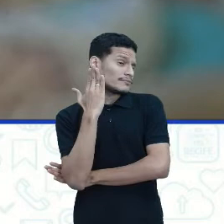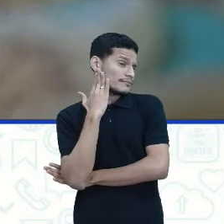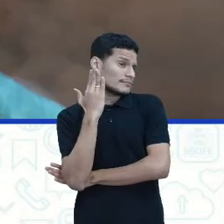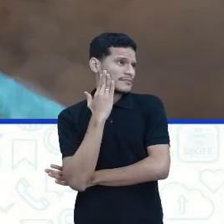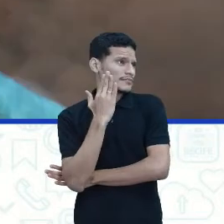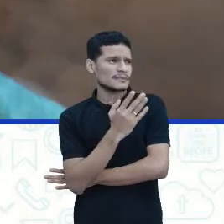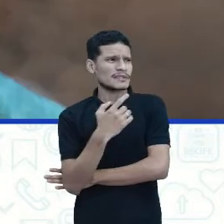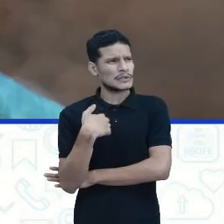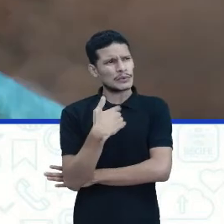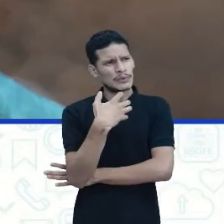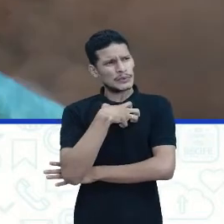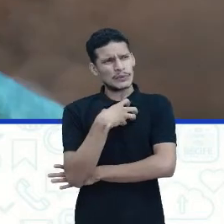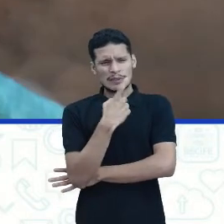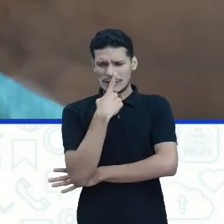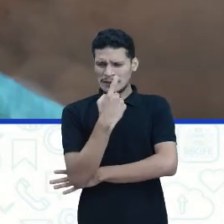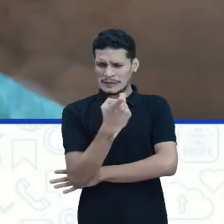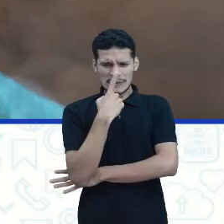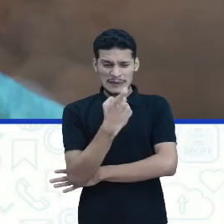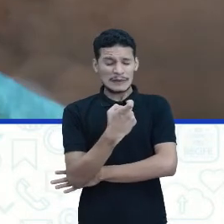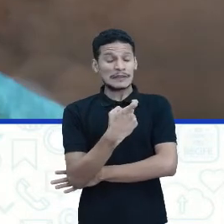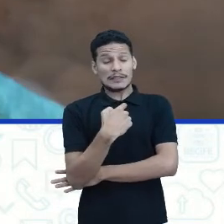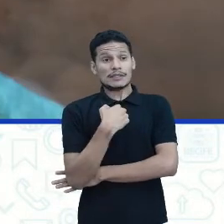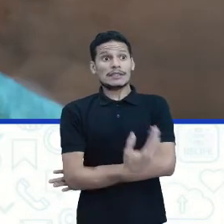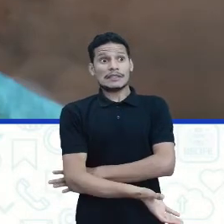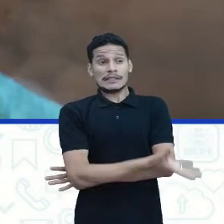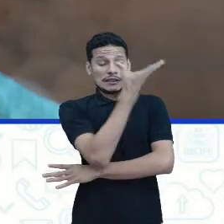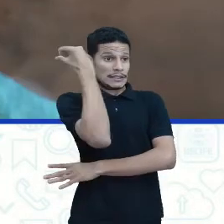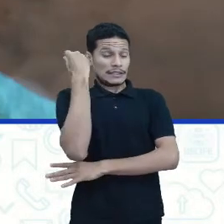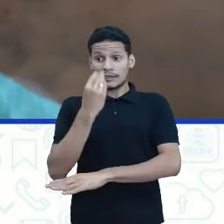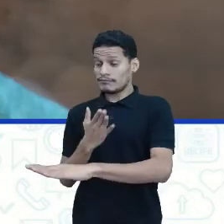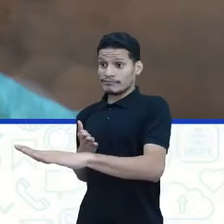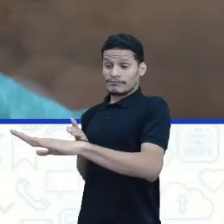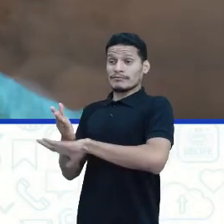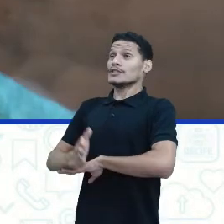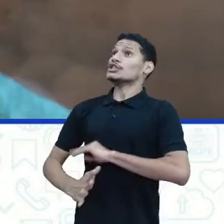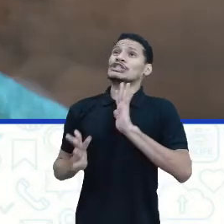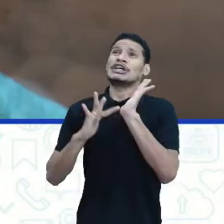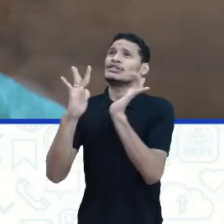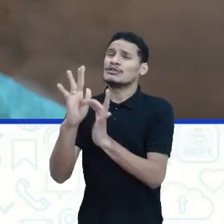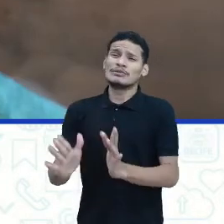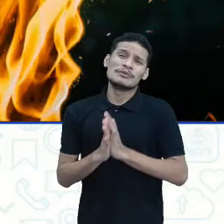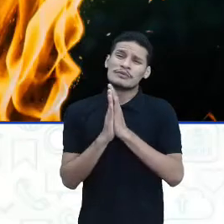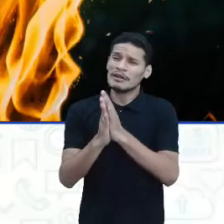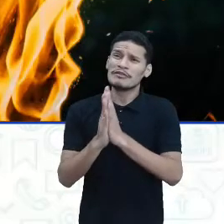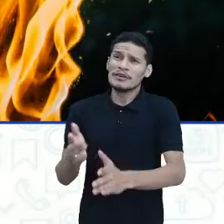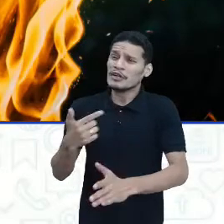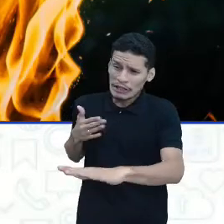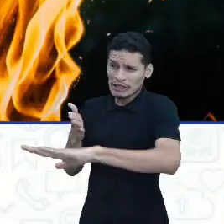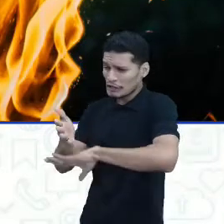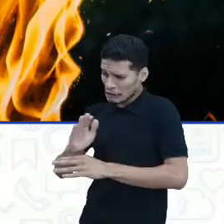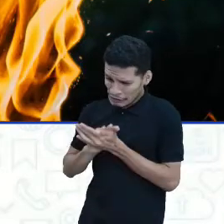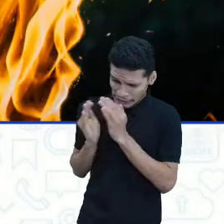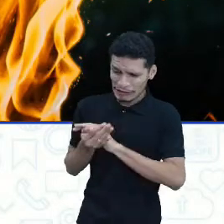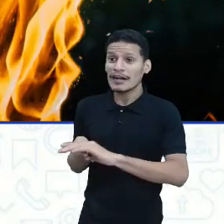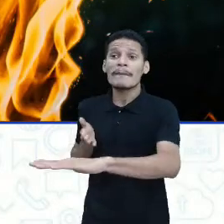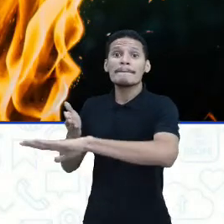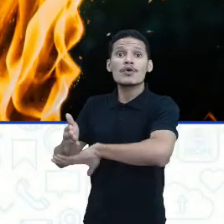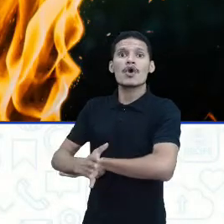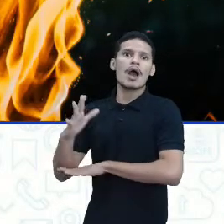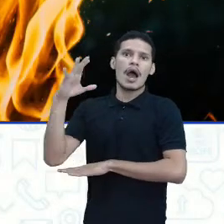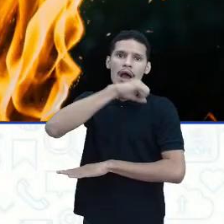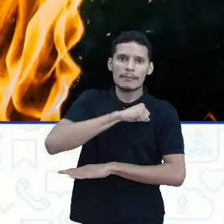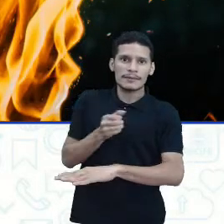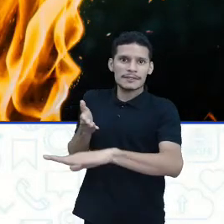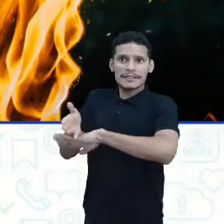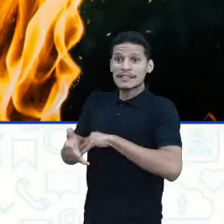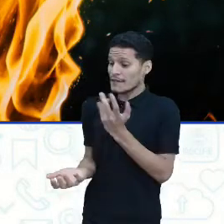que cheiro é esse? Ah, eita, meu Jesus Cristo, meu Deus do céu, cuscuz. E o fogo